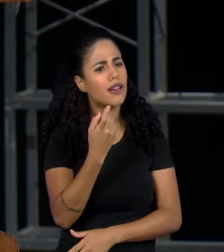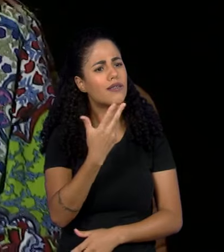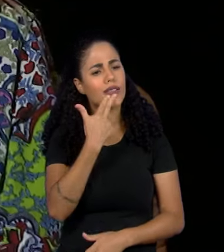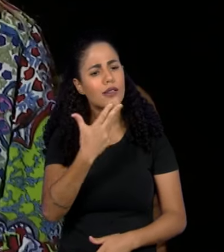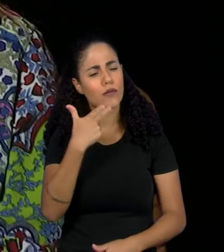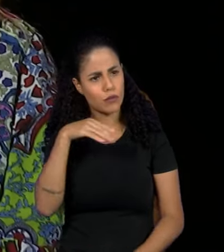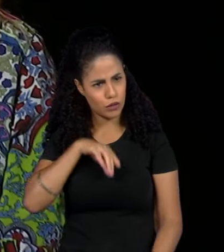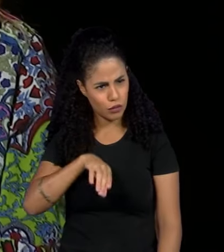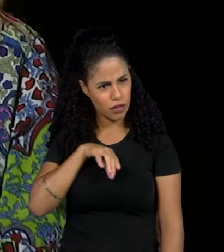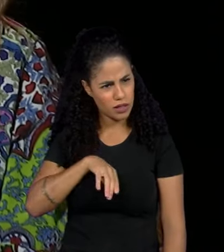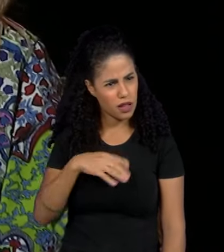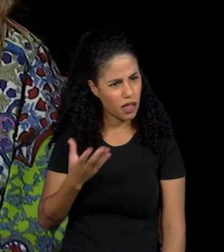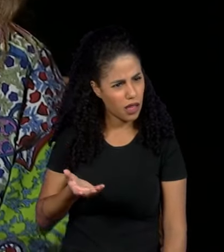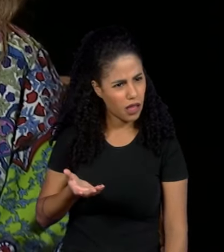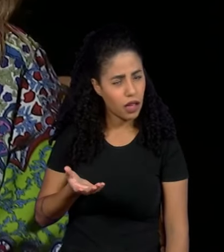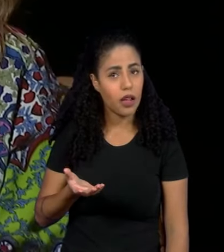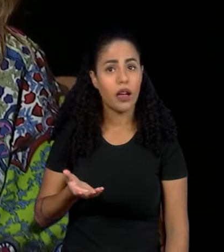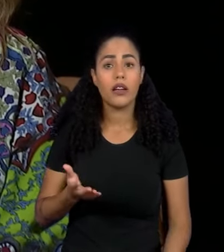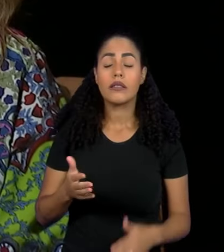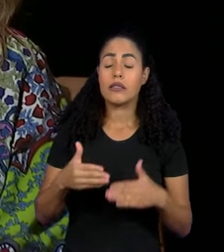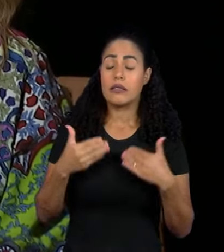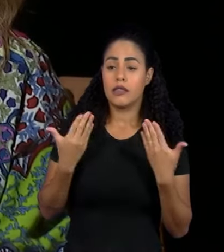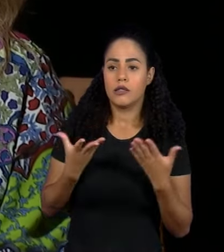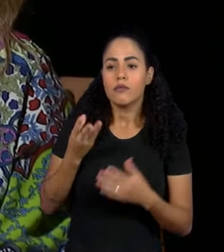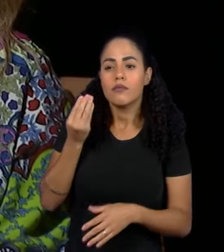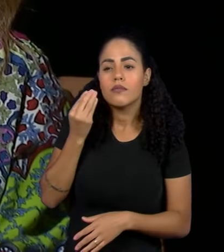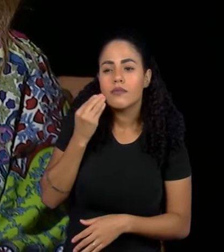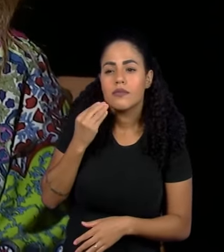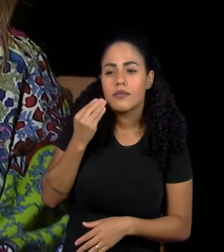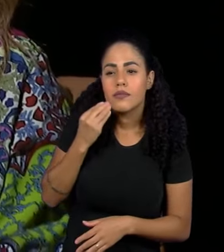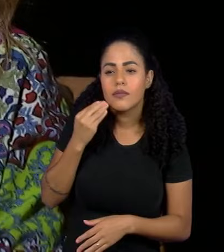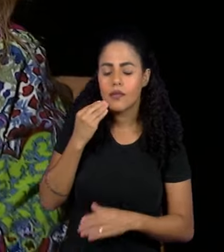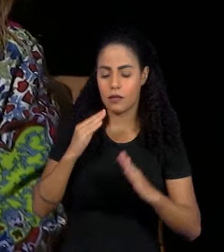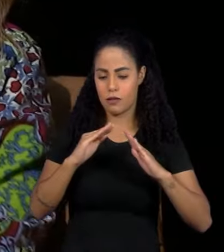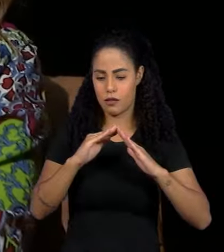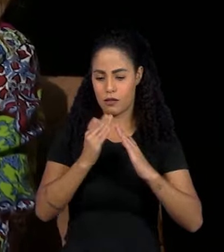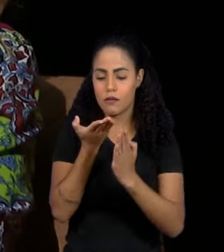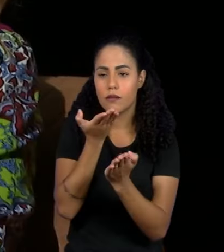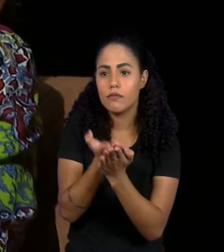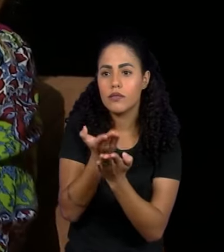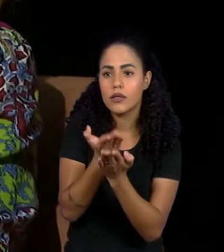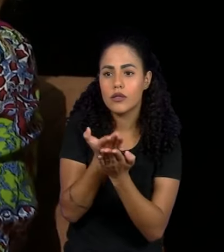Na verdade, eles tentaram primeiro me colocar numa escola